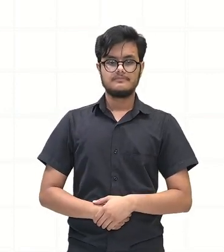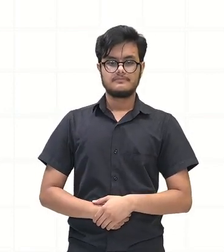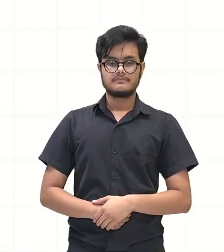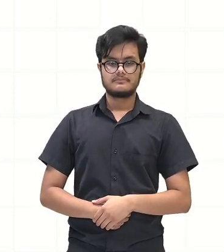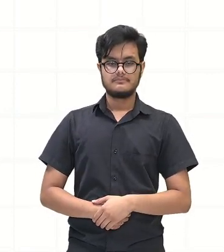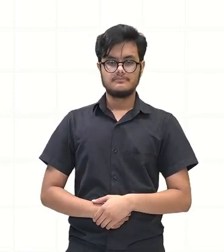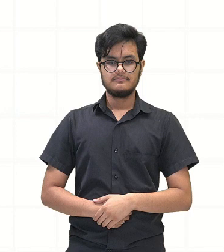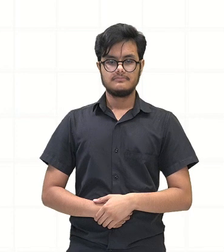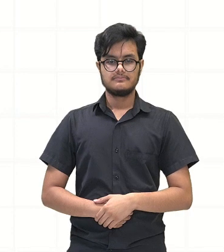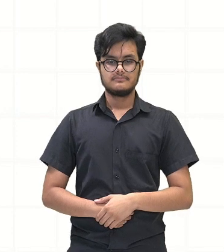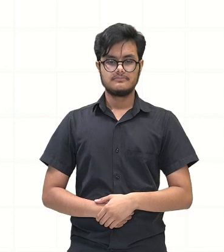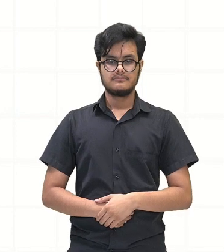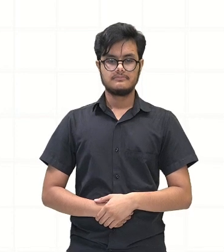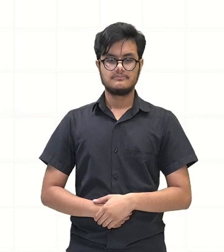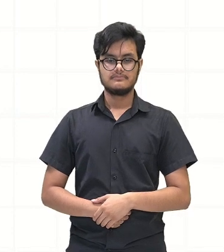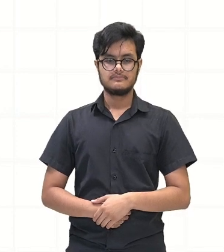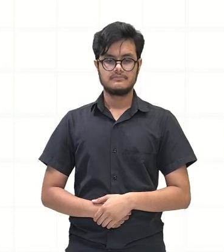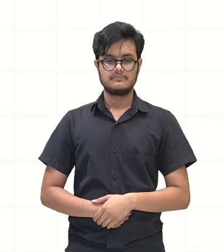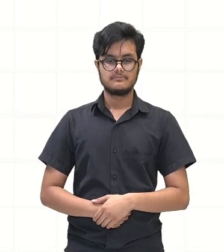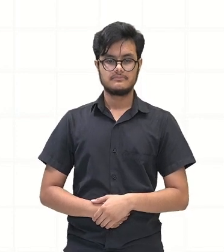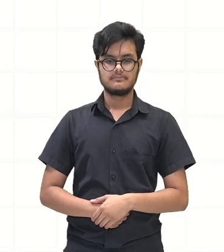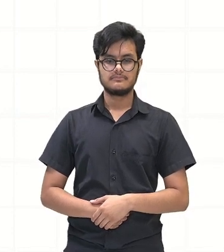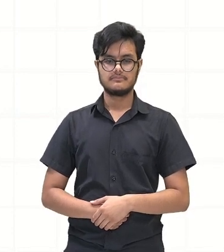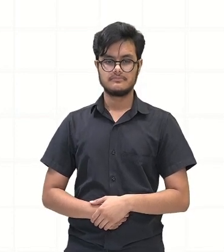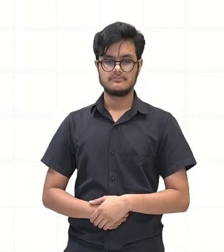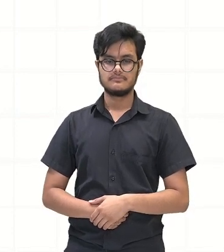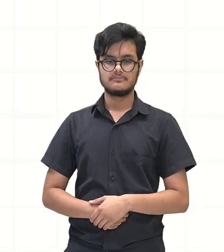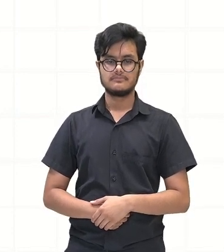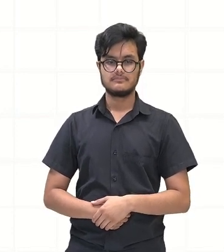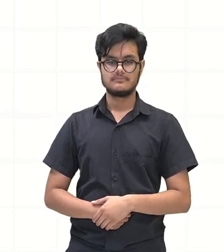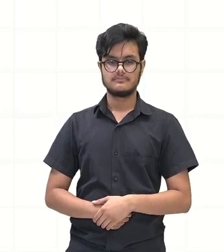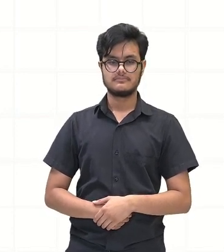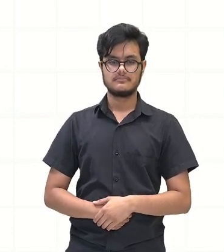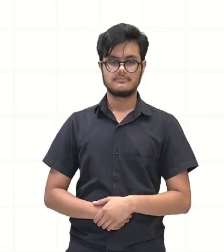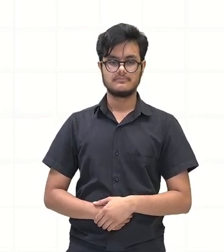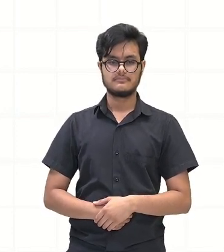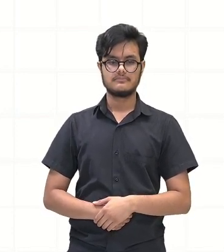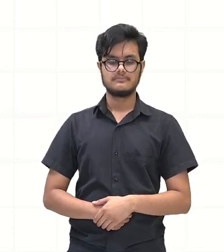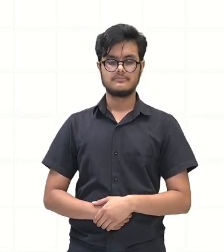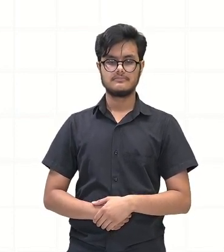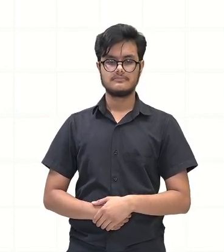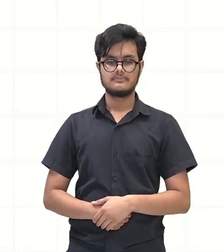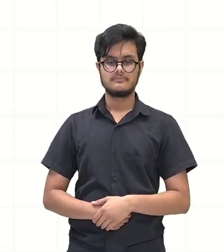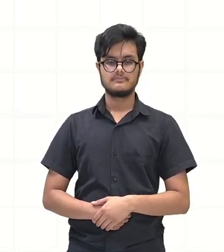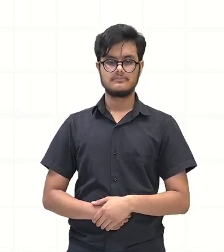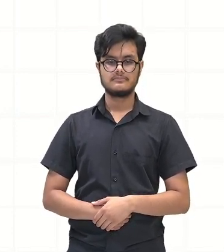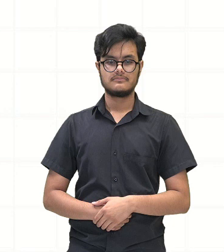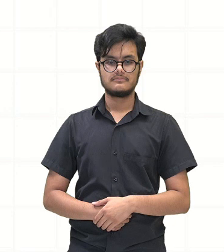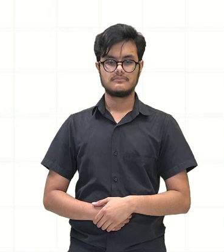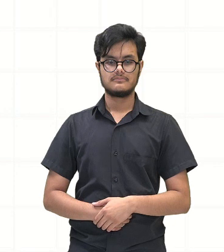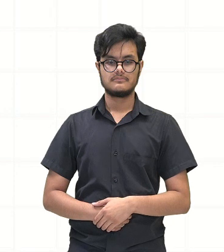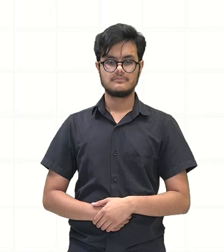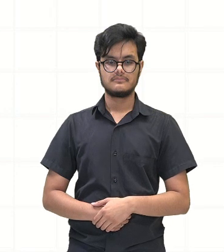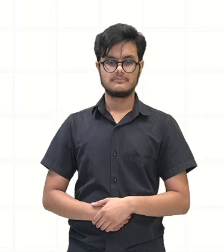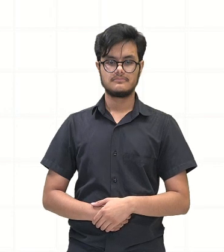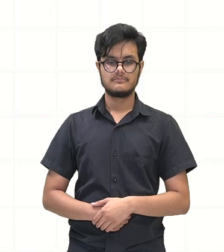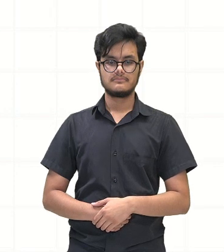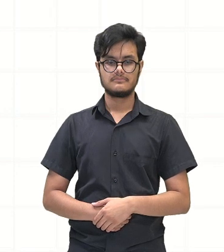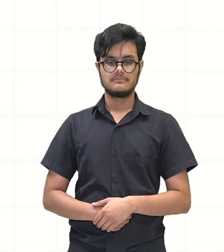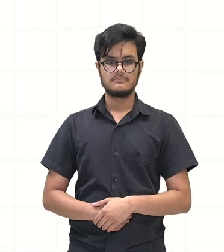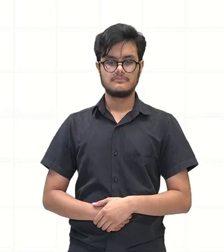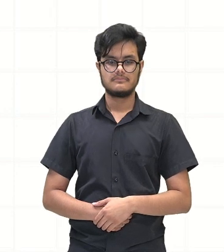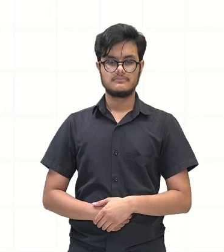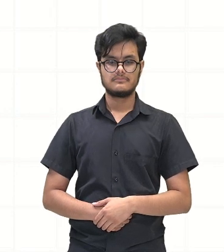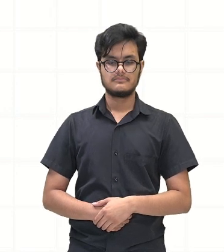Canem-Bornu, Axante, Yorubá, Xongai, Mali, Congo, Lunda,